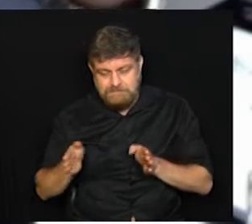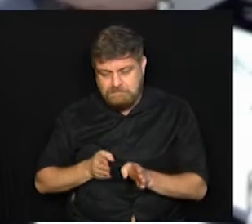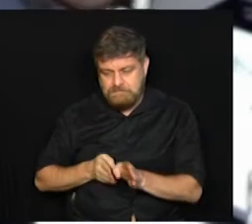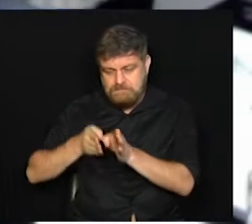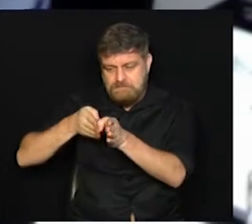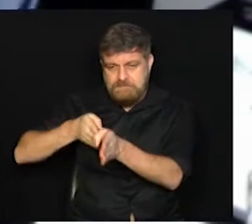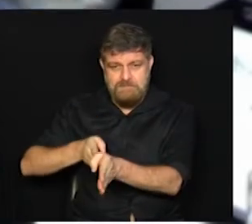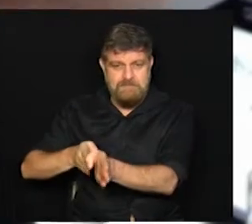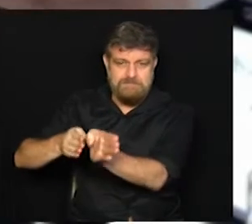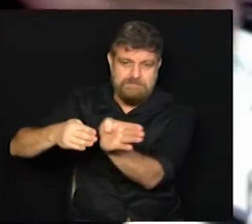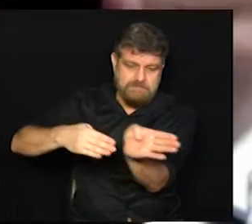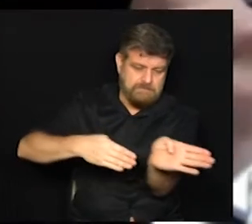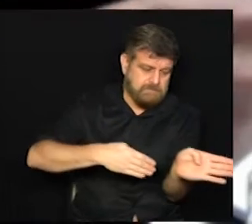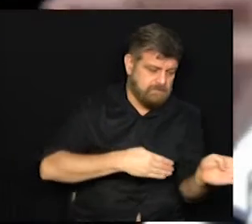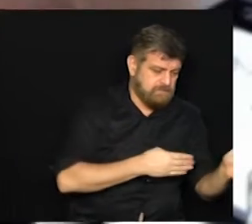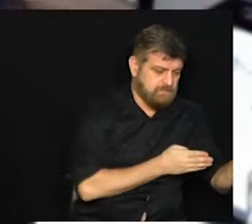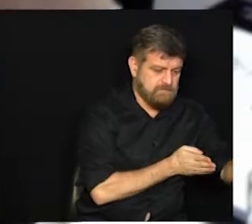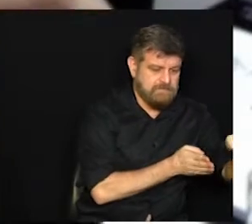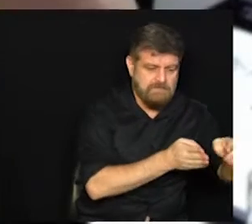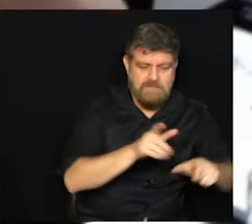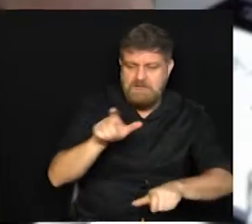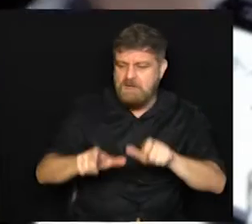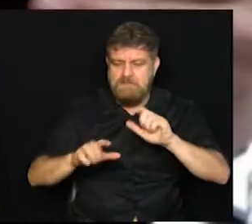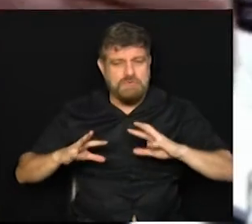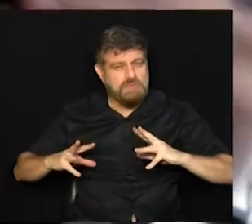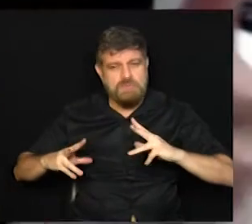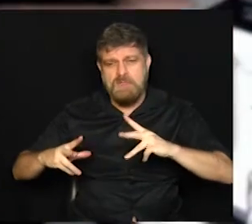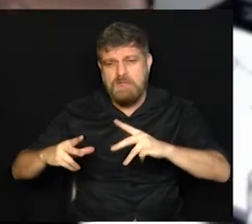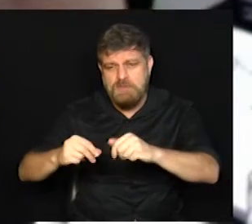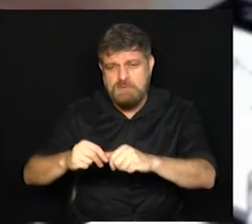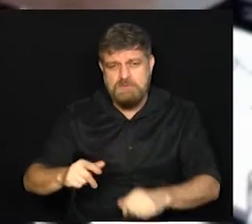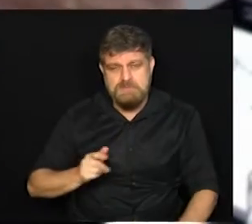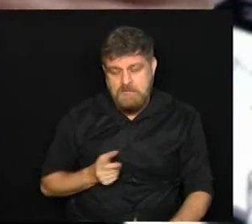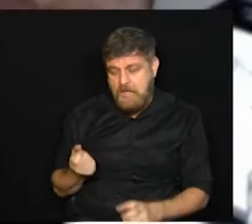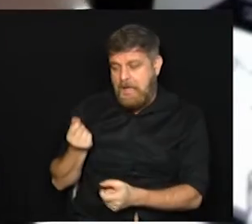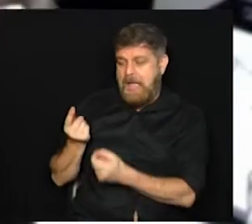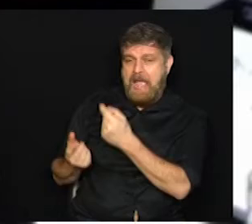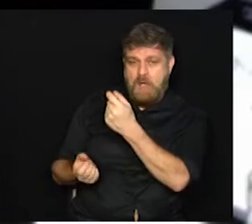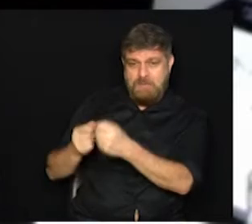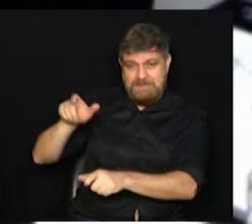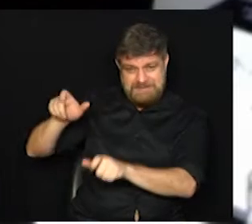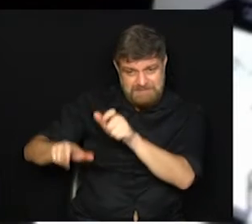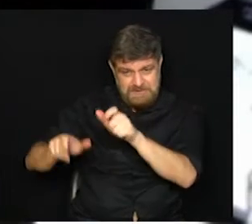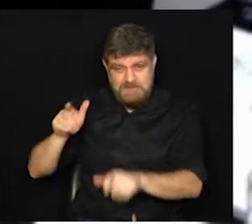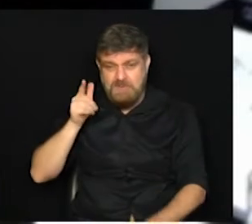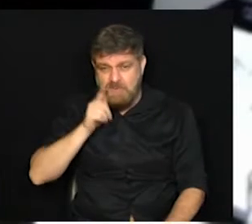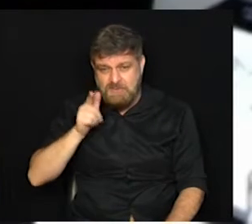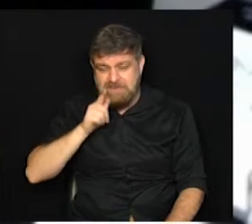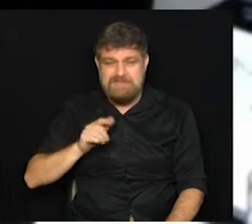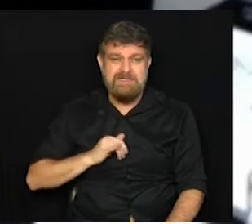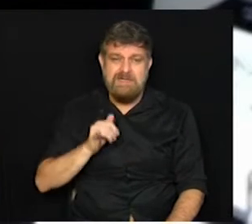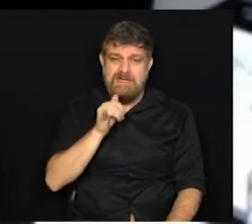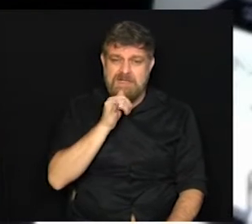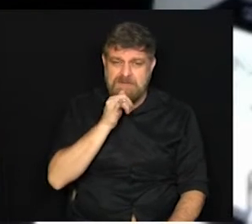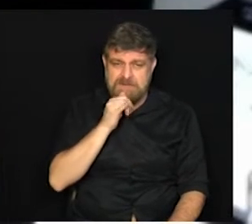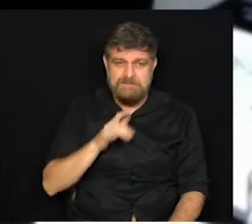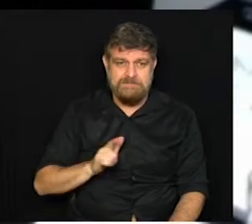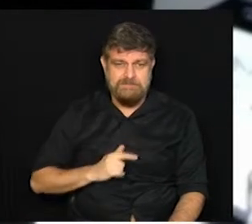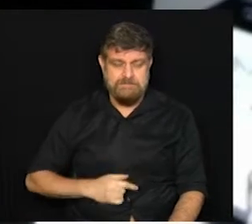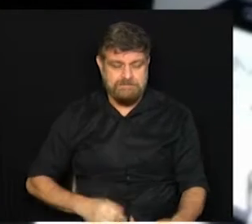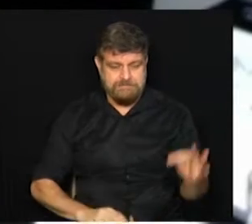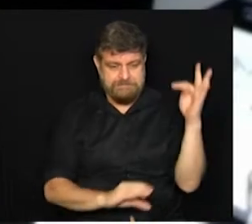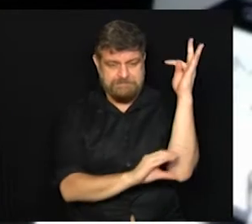disse, a todas as pessoas. Mesmo que alguma delas consigam ir até, por exemplo, um terminal de